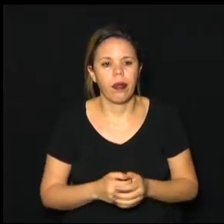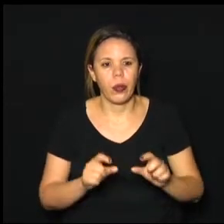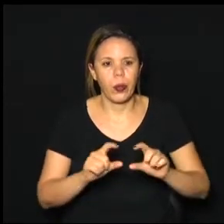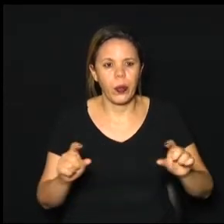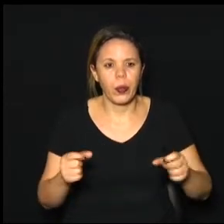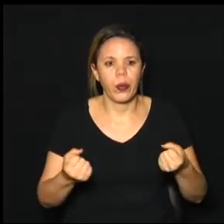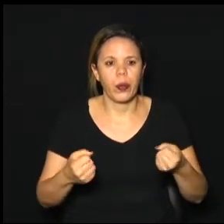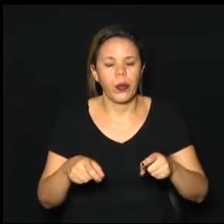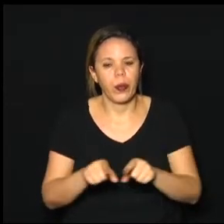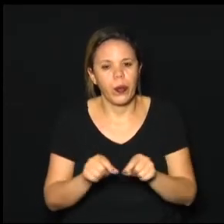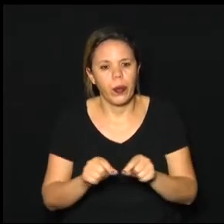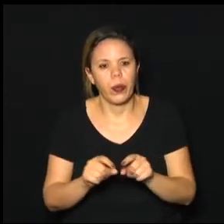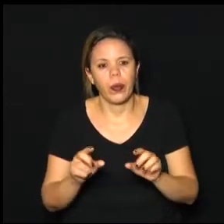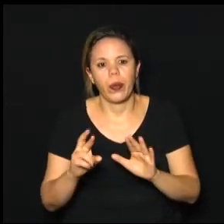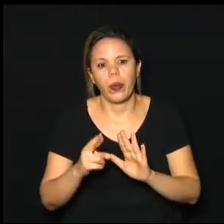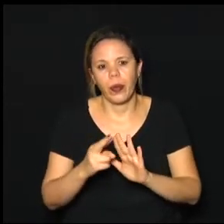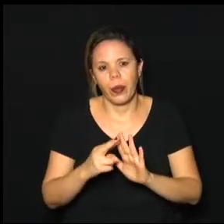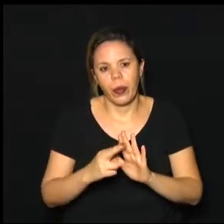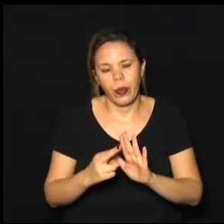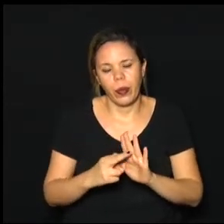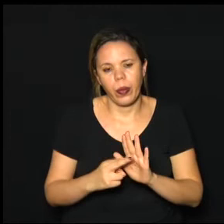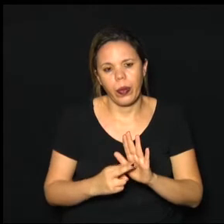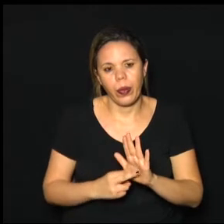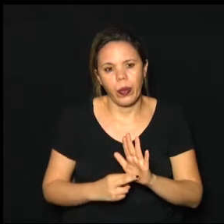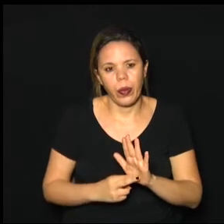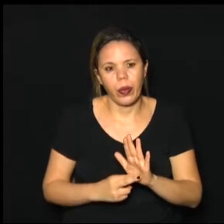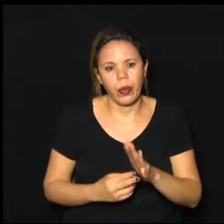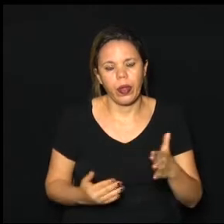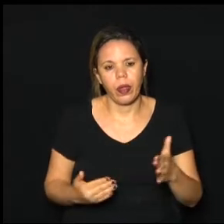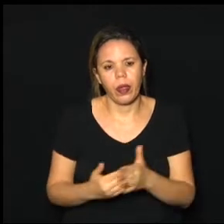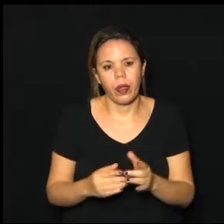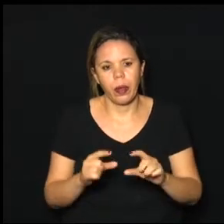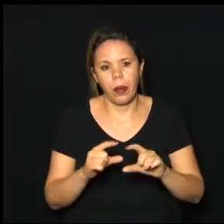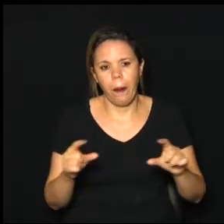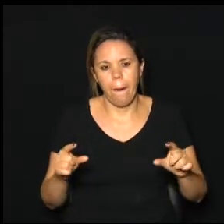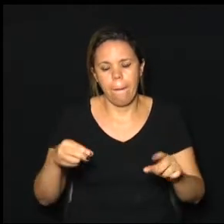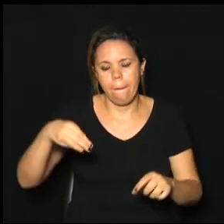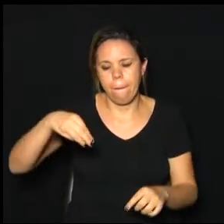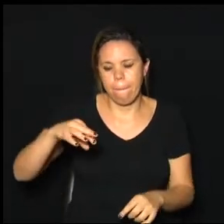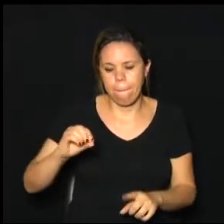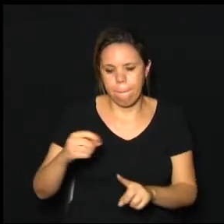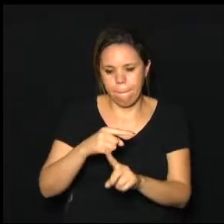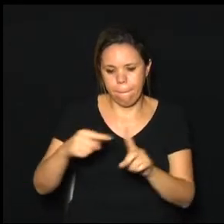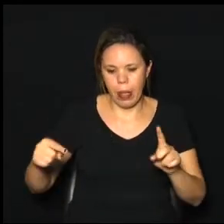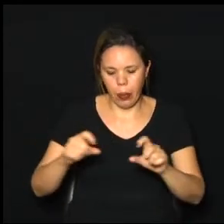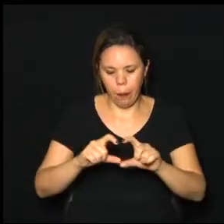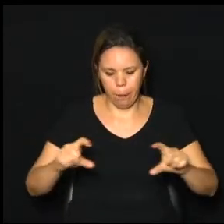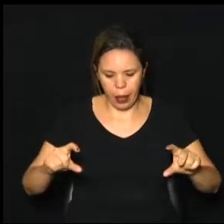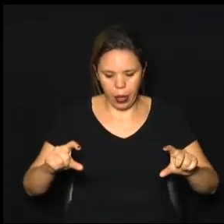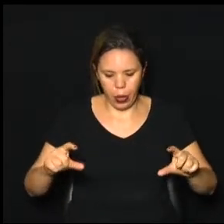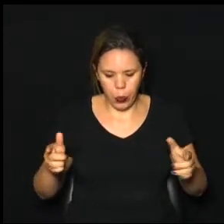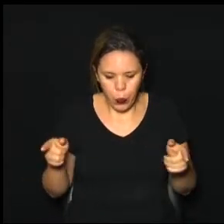Esse adesivo ele tem uma regrinha, né, ele tem que ser de no máximo meio metro quadrado, tá certo?